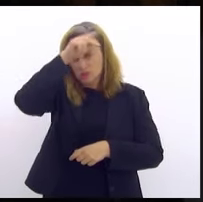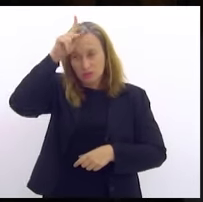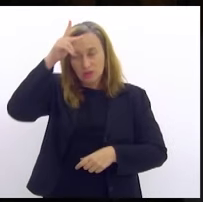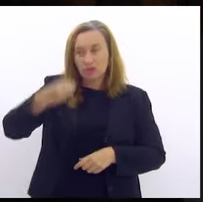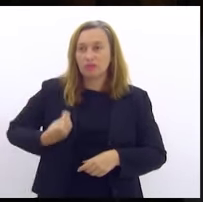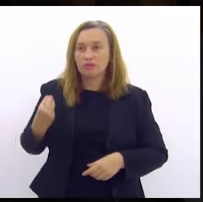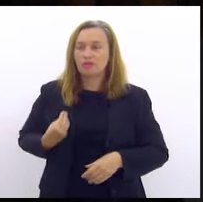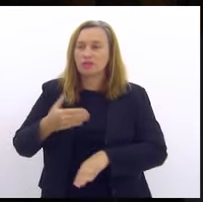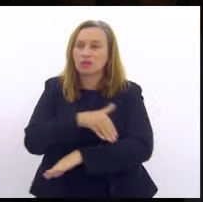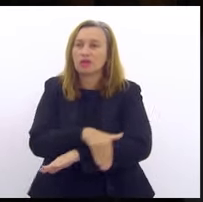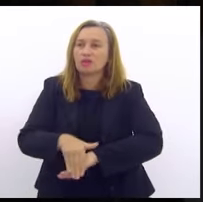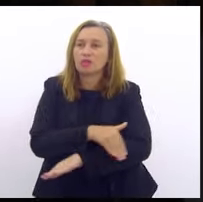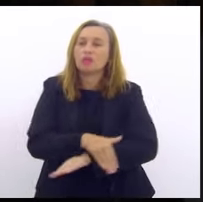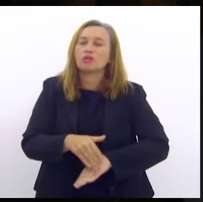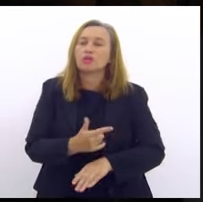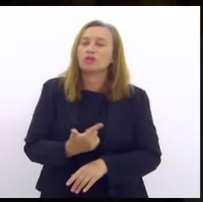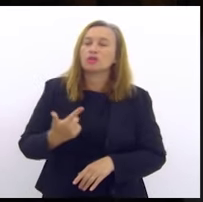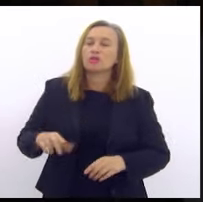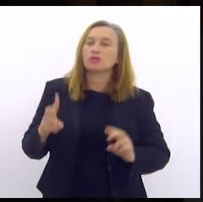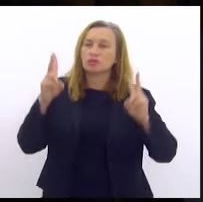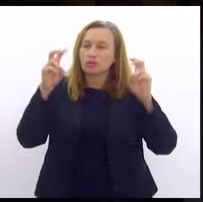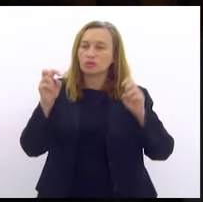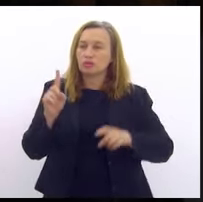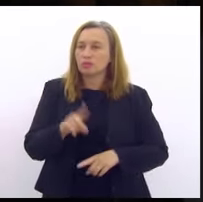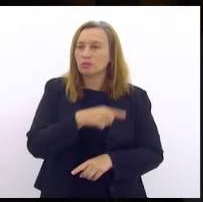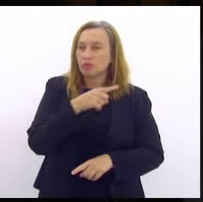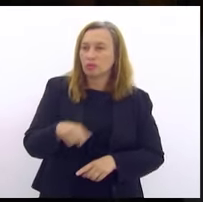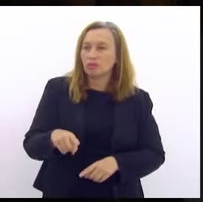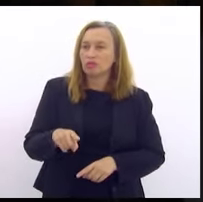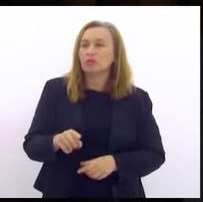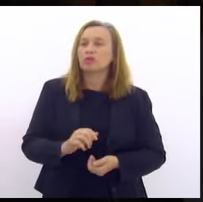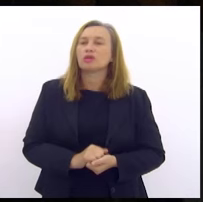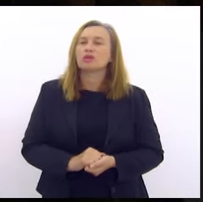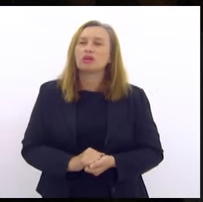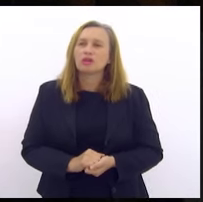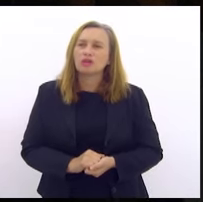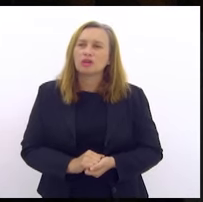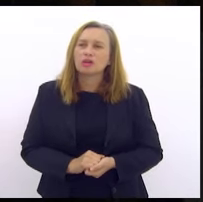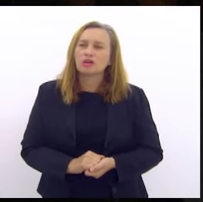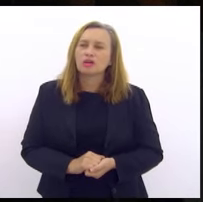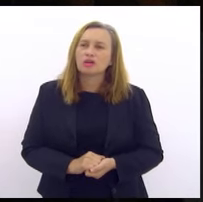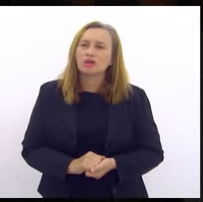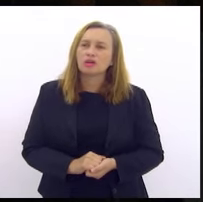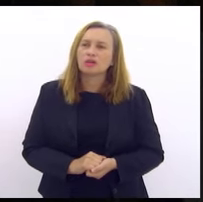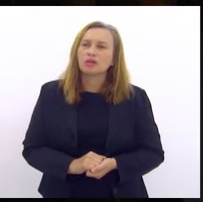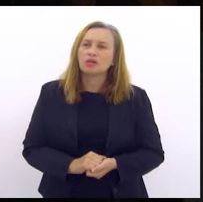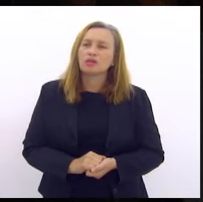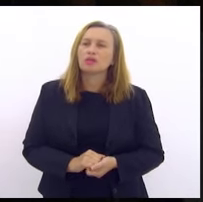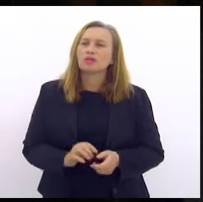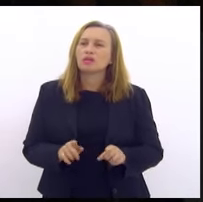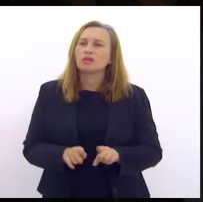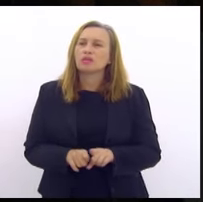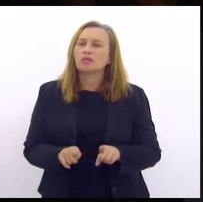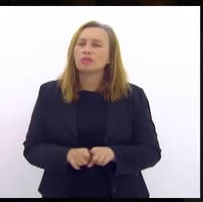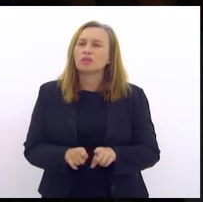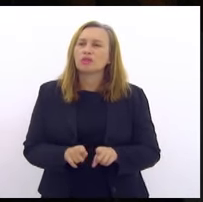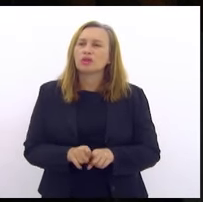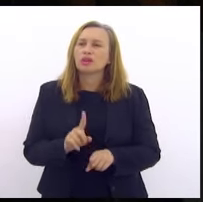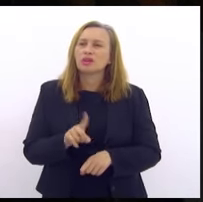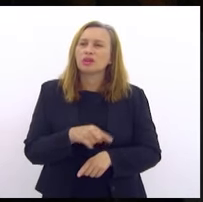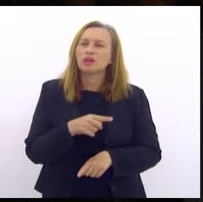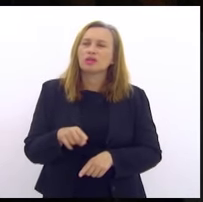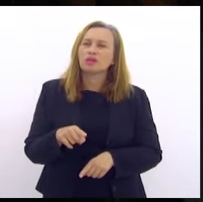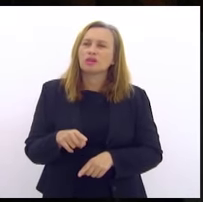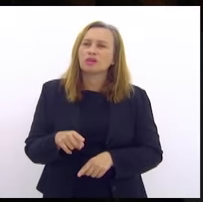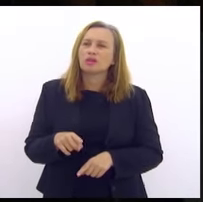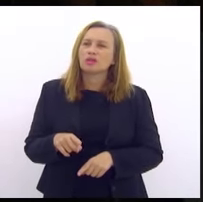rua, que, dentre outras coisas, proibia arquitetura hostil e também vedava a internação